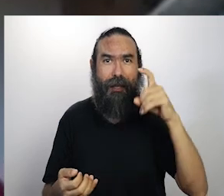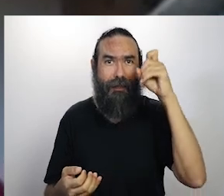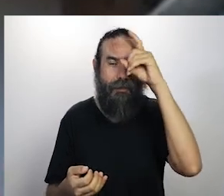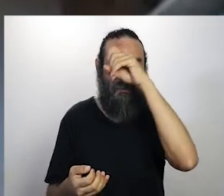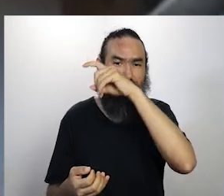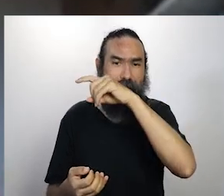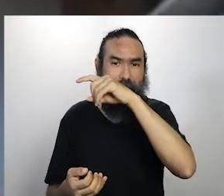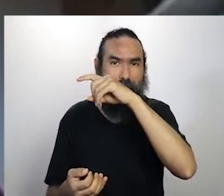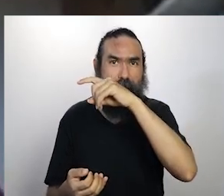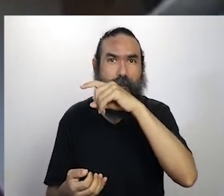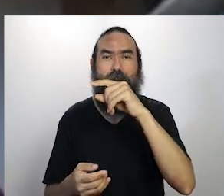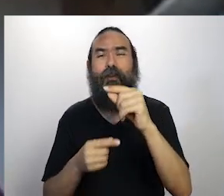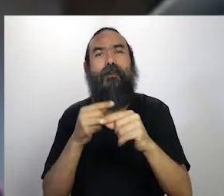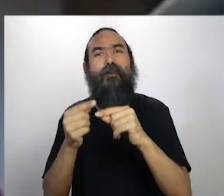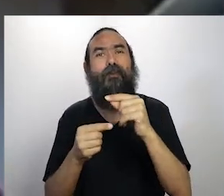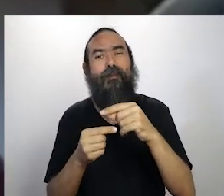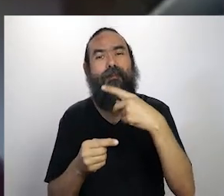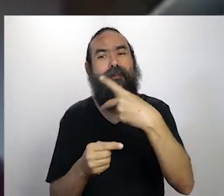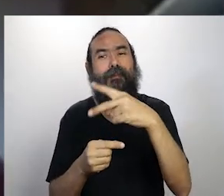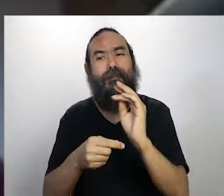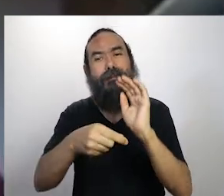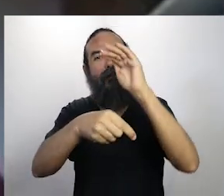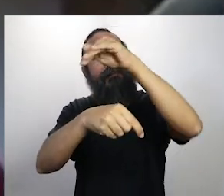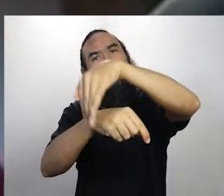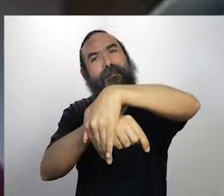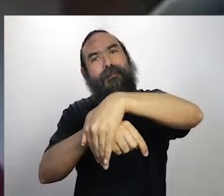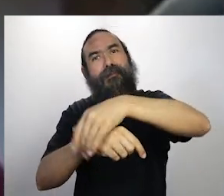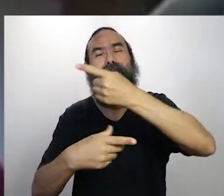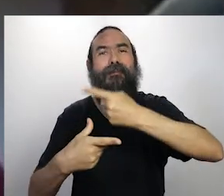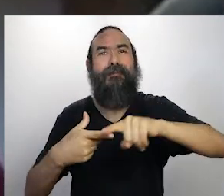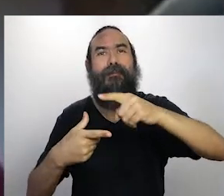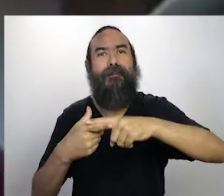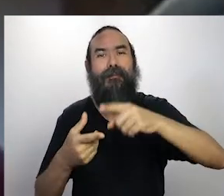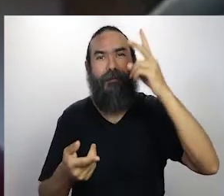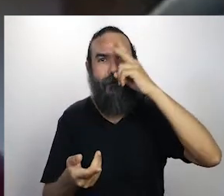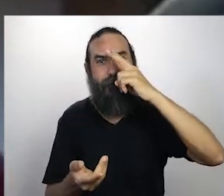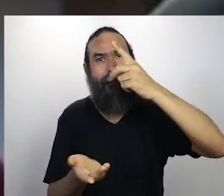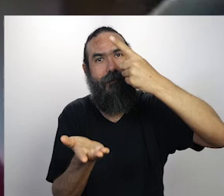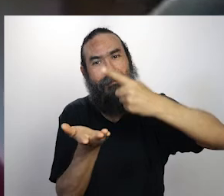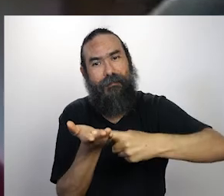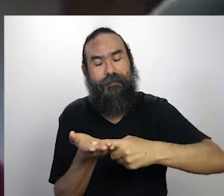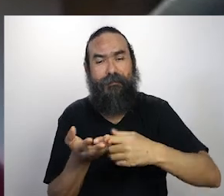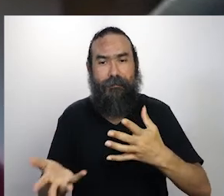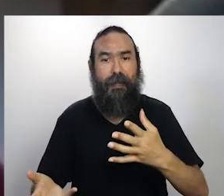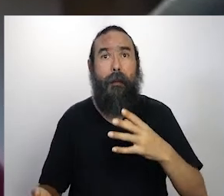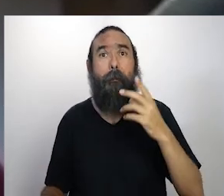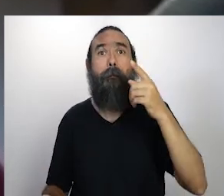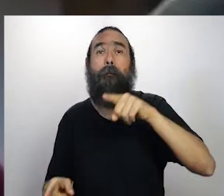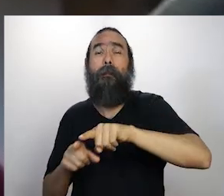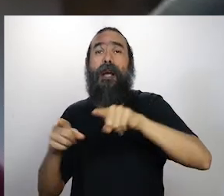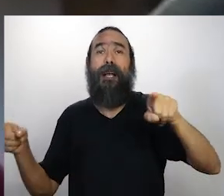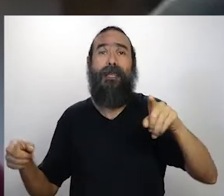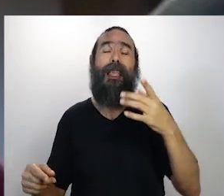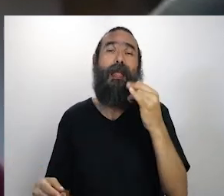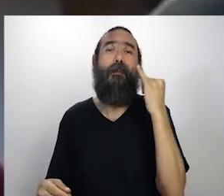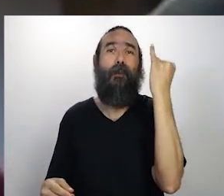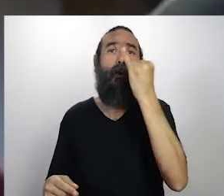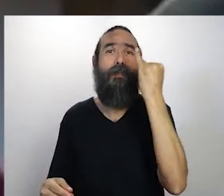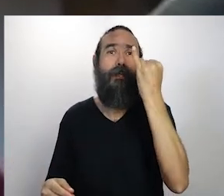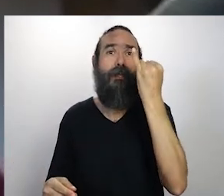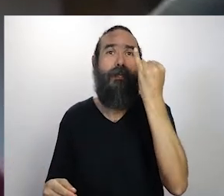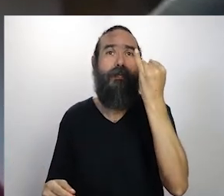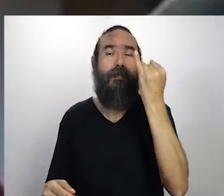lugar difícil por esse aspecto, mas por outro, ele tem uma atuação como um museu universitário muito